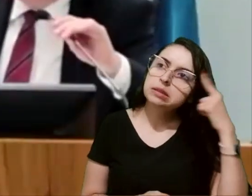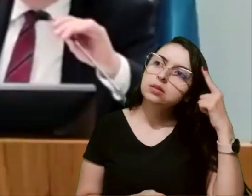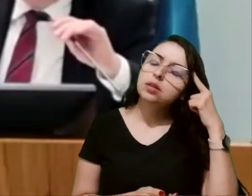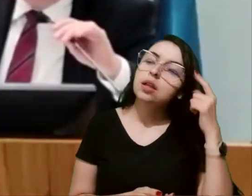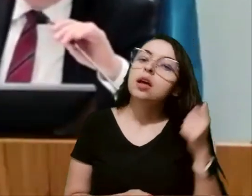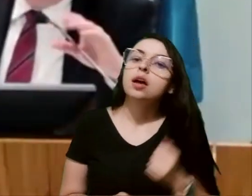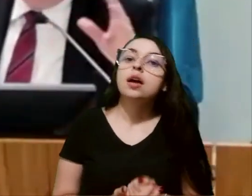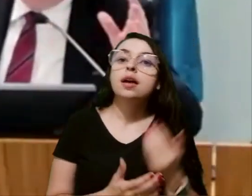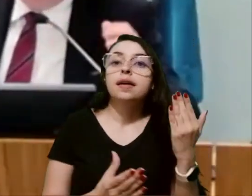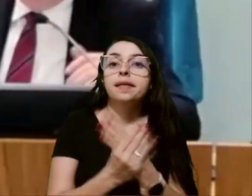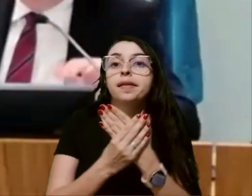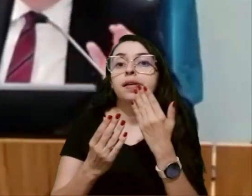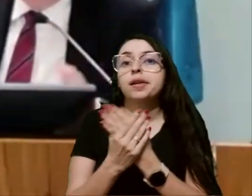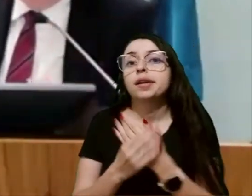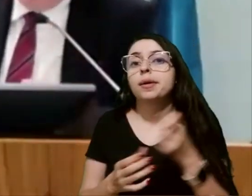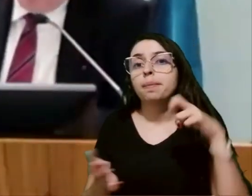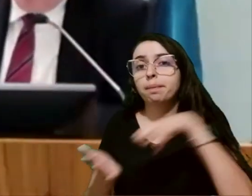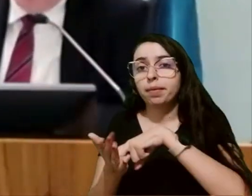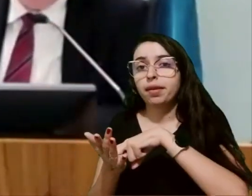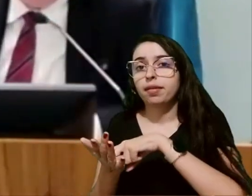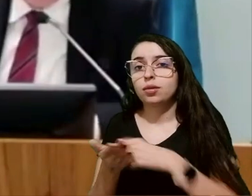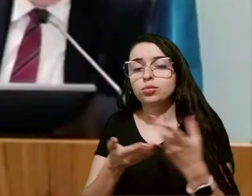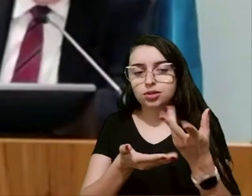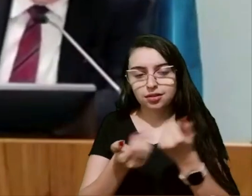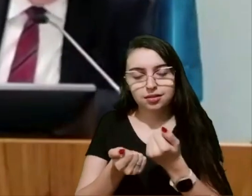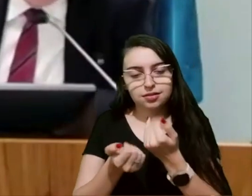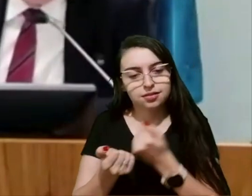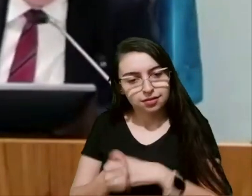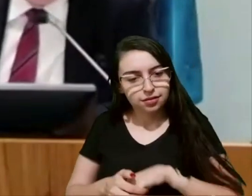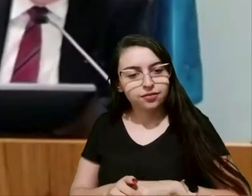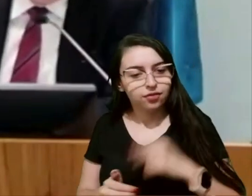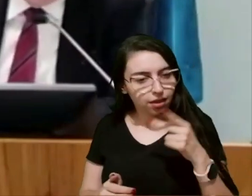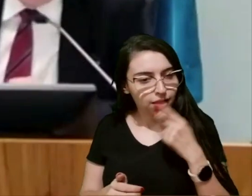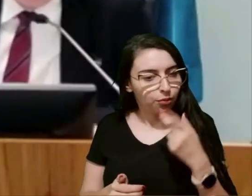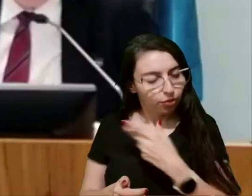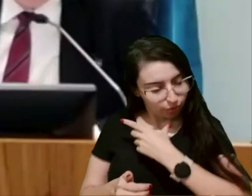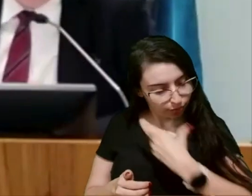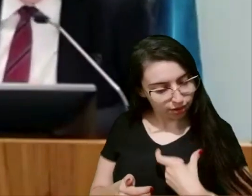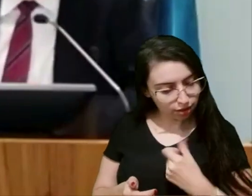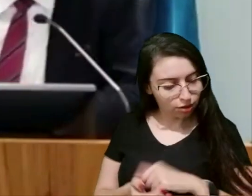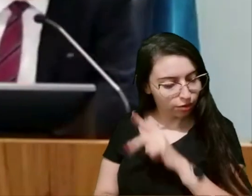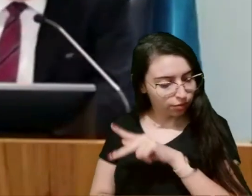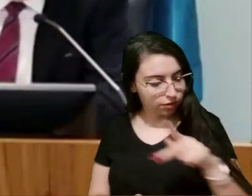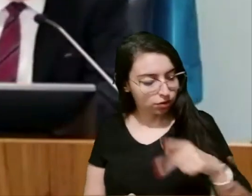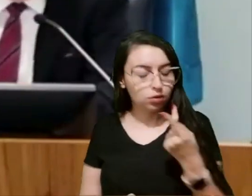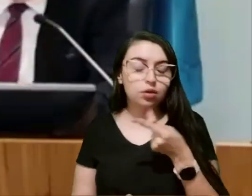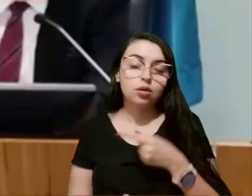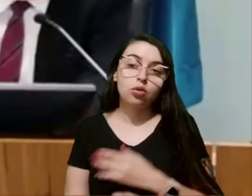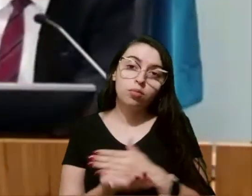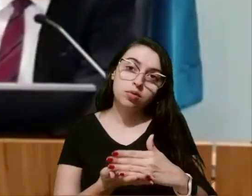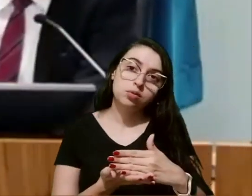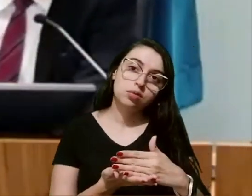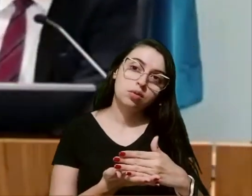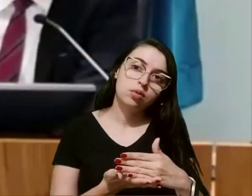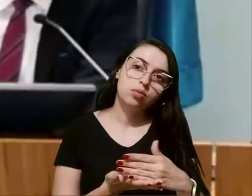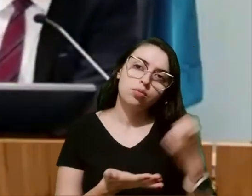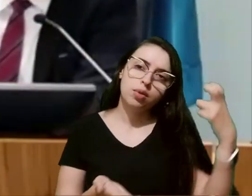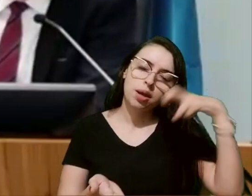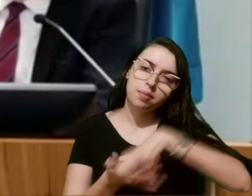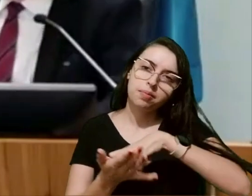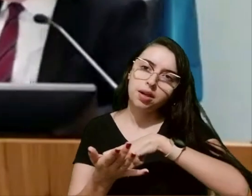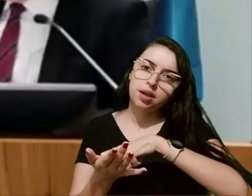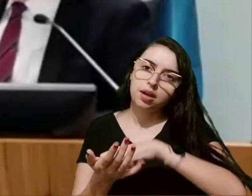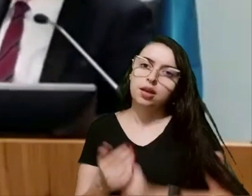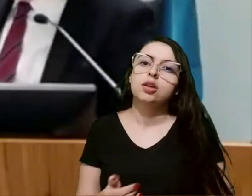me recordo também, por exemplo, na área penal, e vou depois puxar a sardinha para minha brasa, e o professor começou, quando ele falou